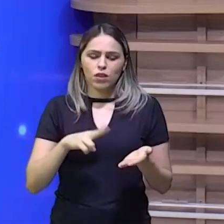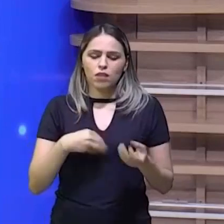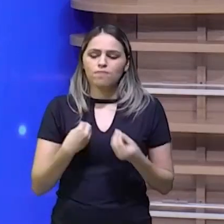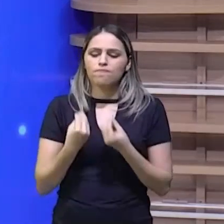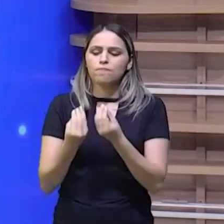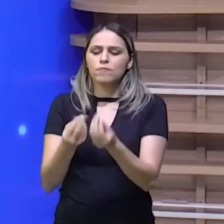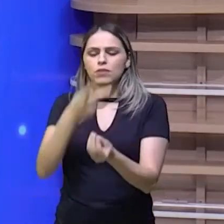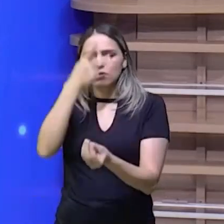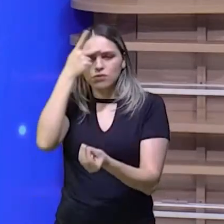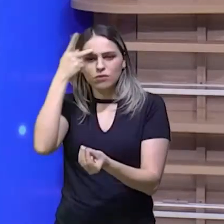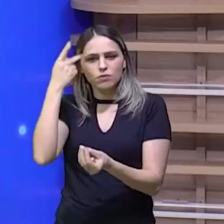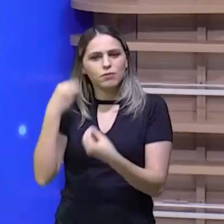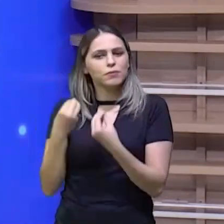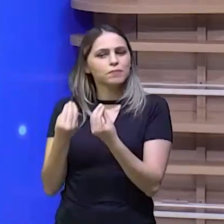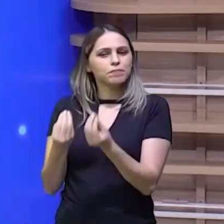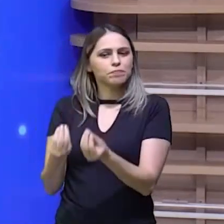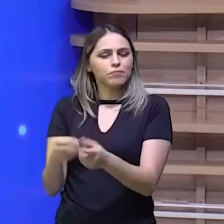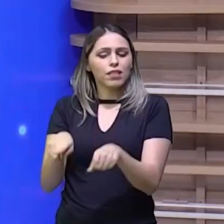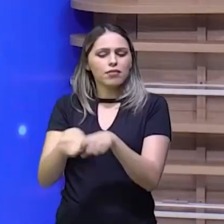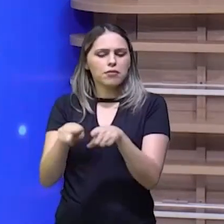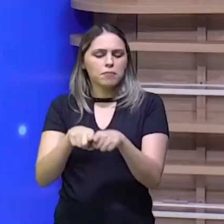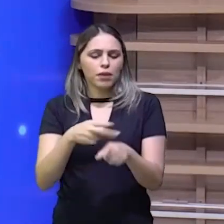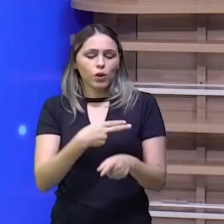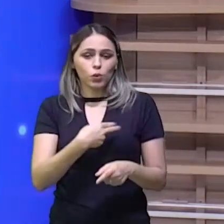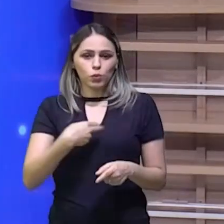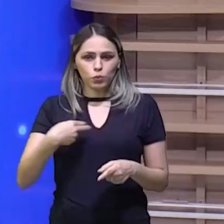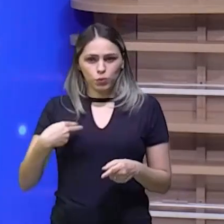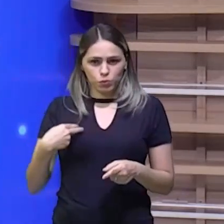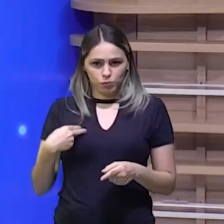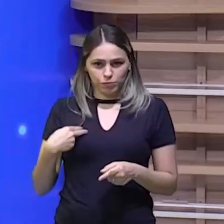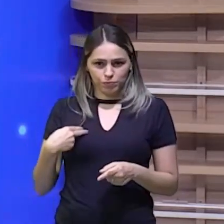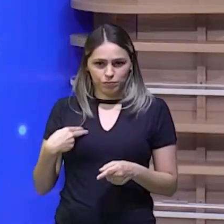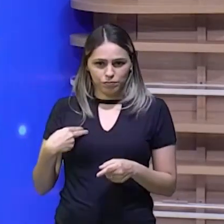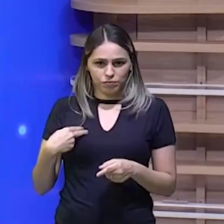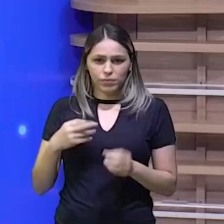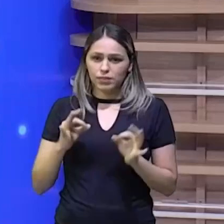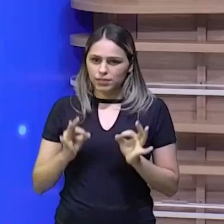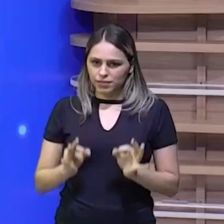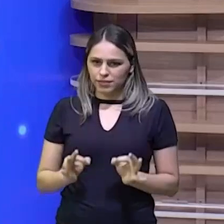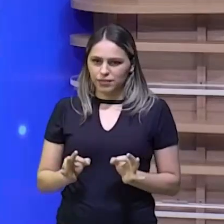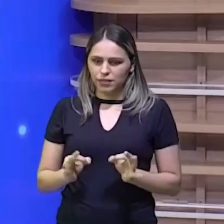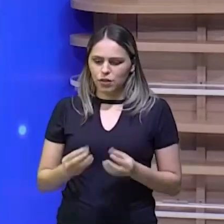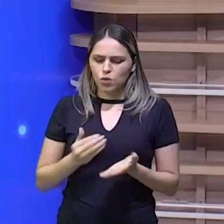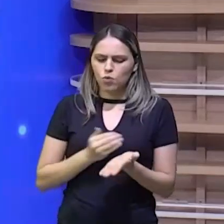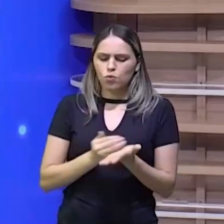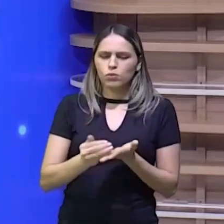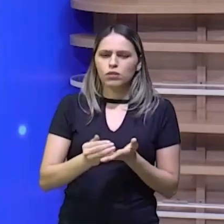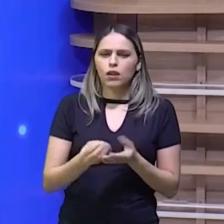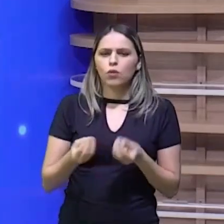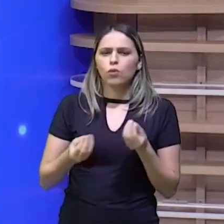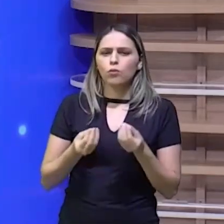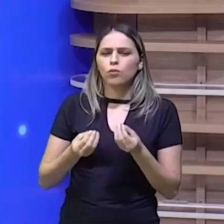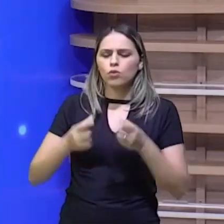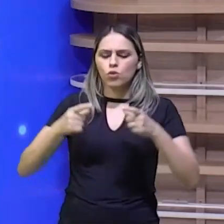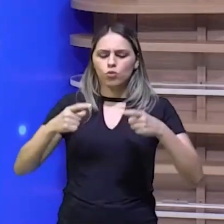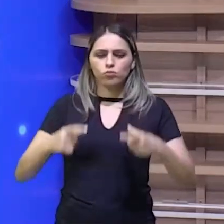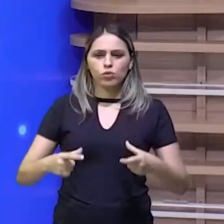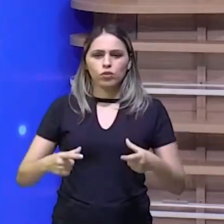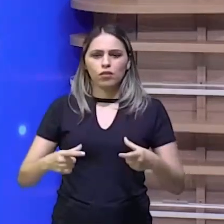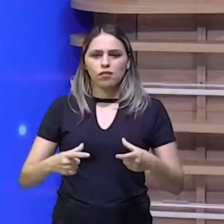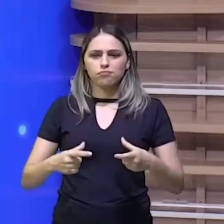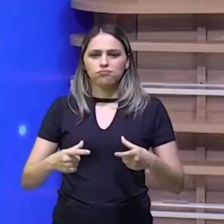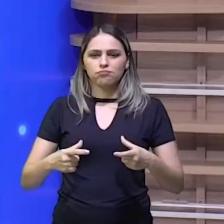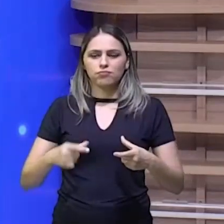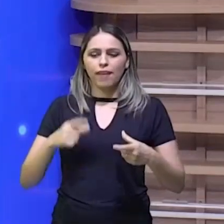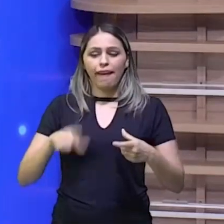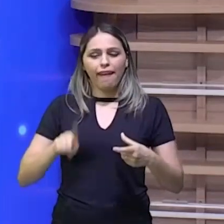dar essa carta, do seu nome, certo? Você vai começar como? Com o local, que